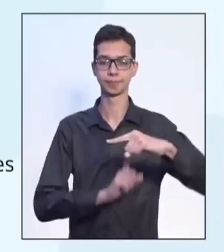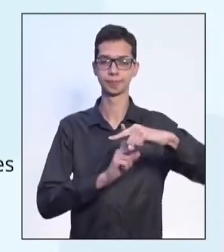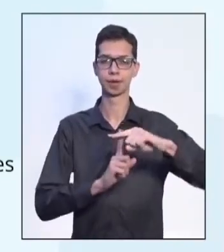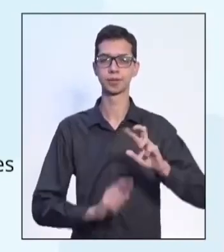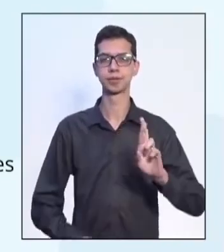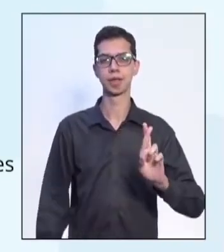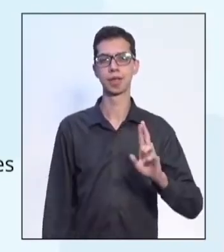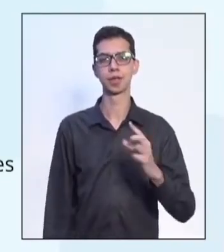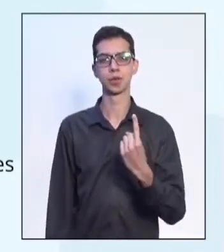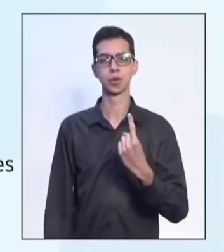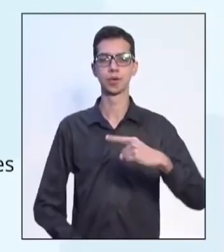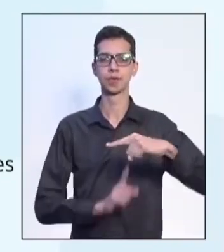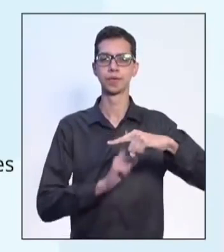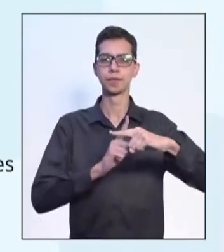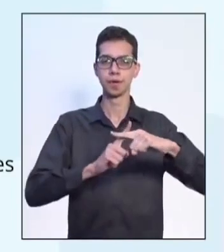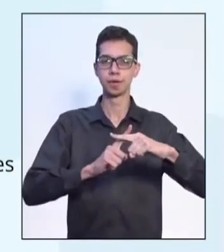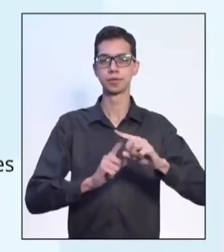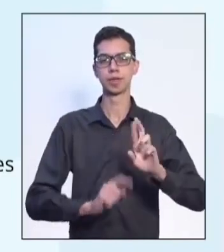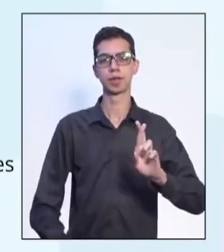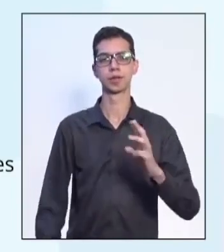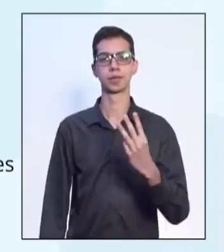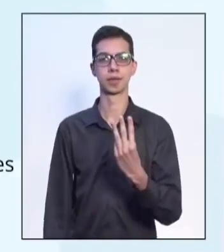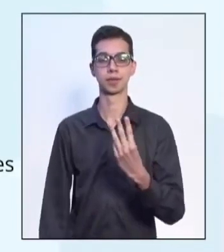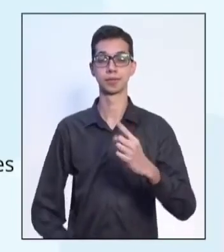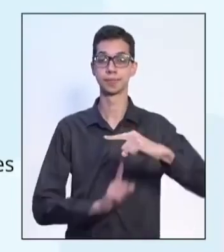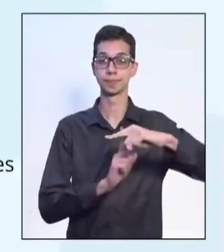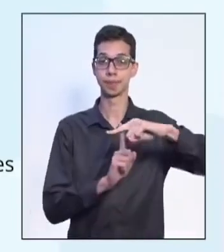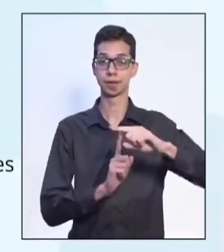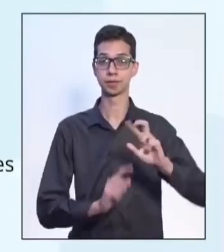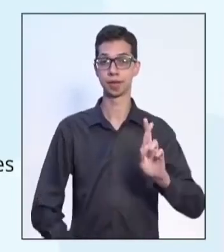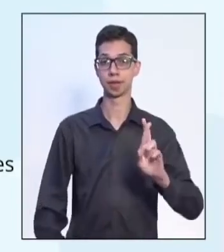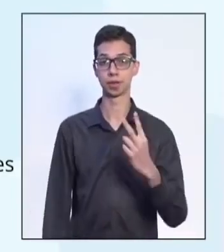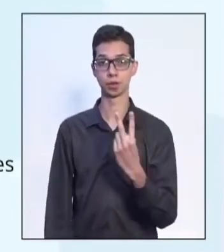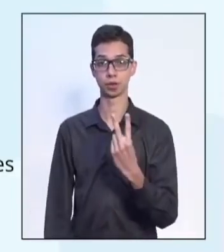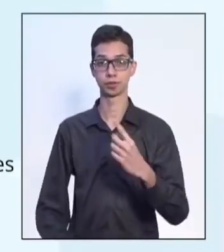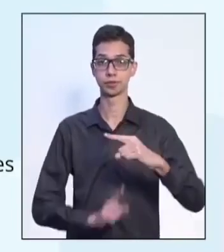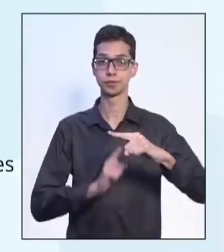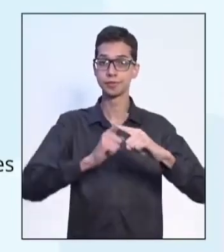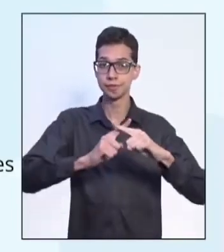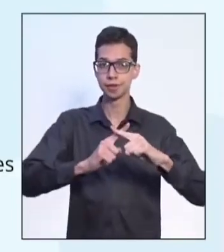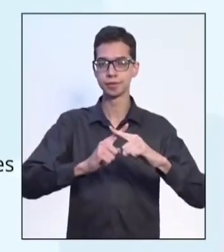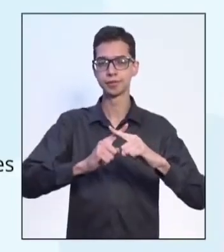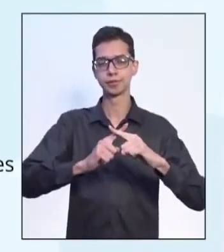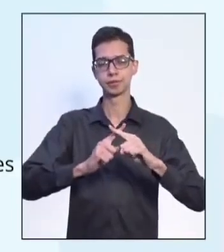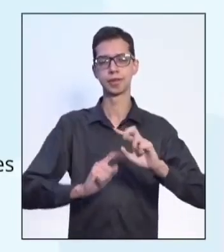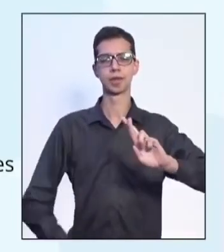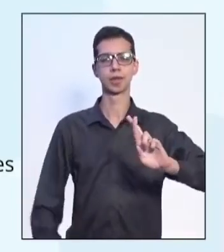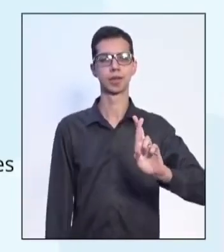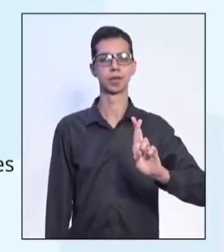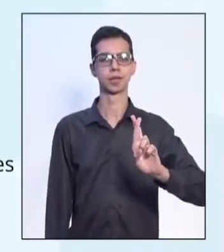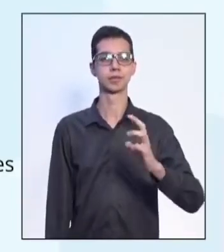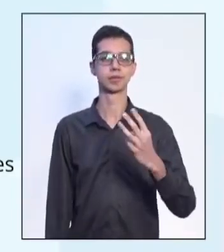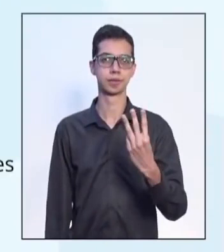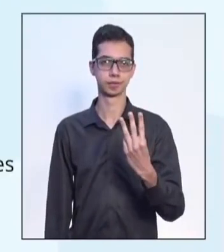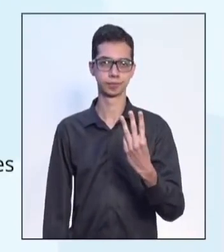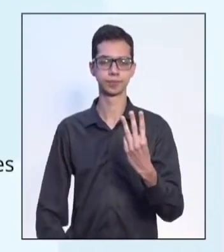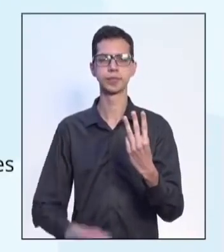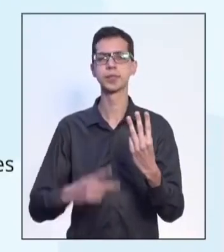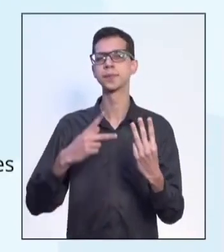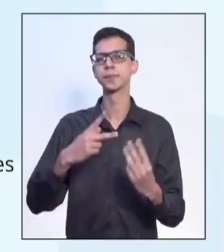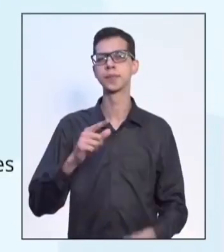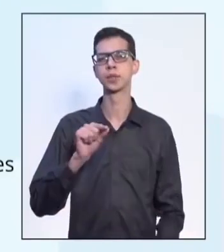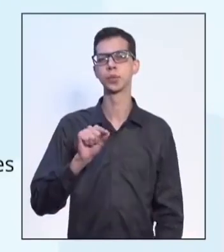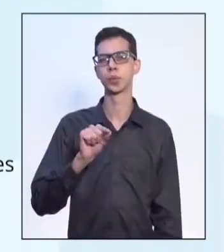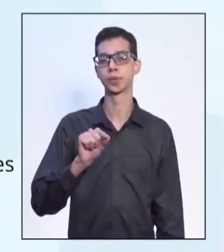R1 vezes R3 mais R2 vezes R3. E P? P é